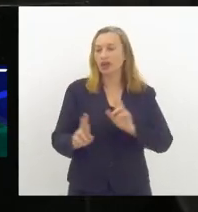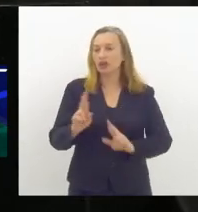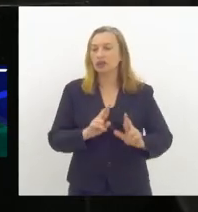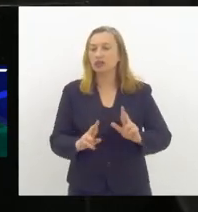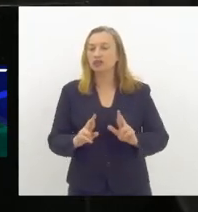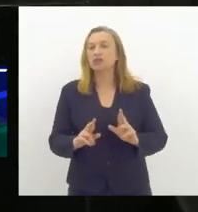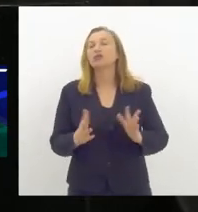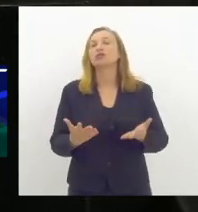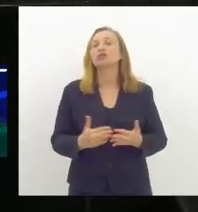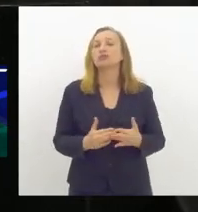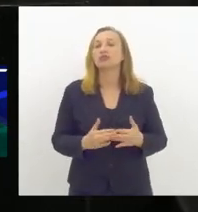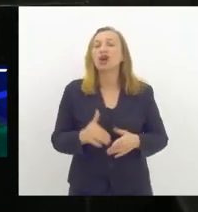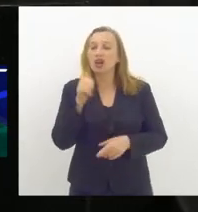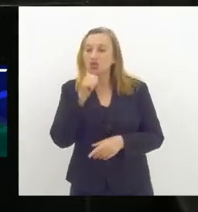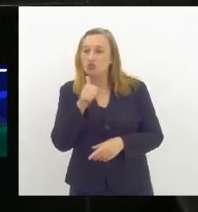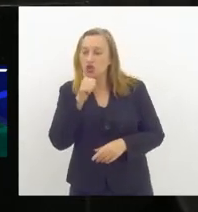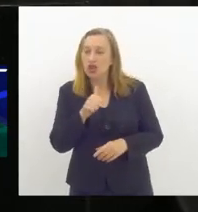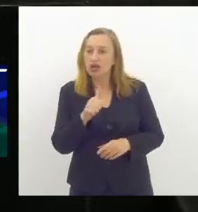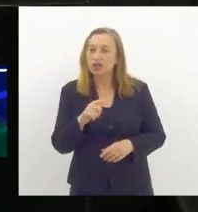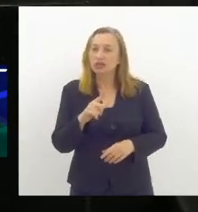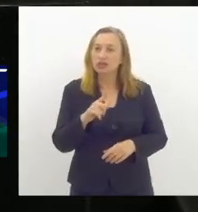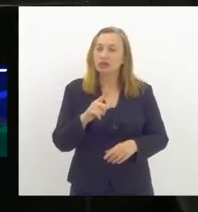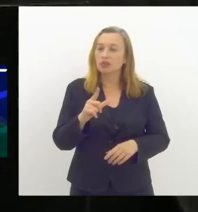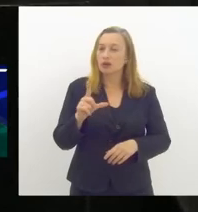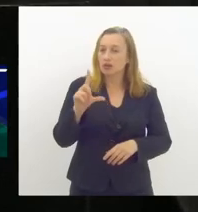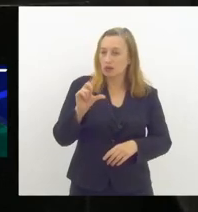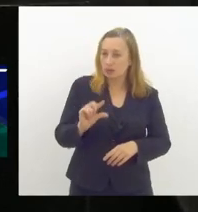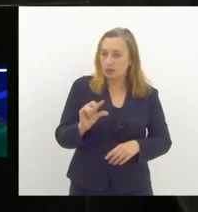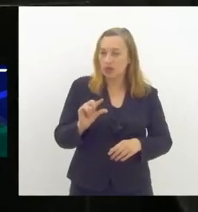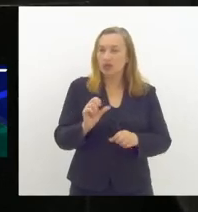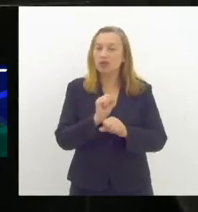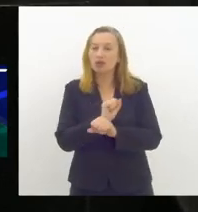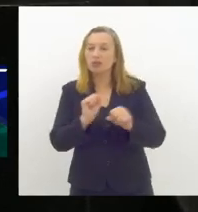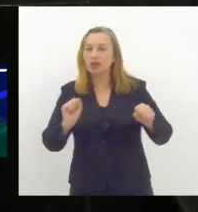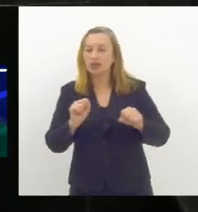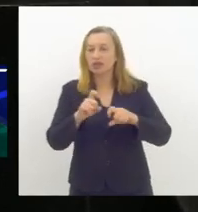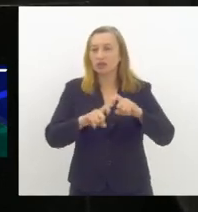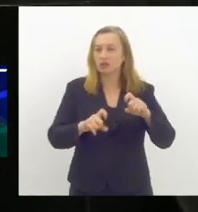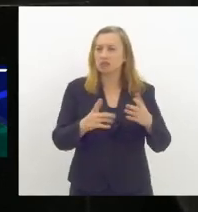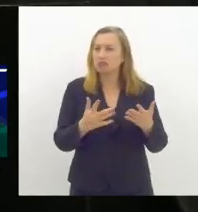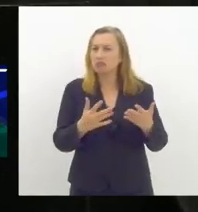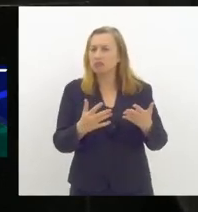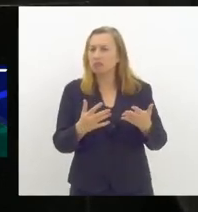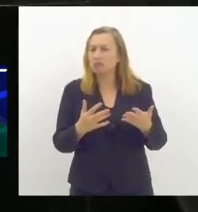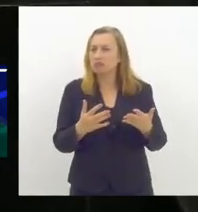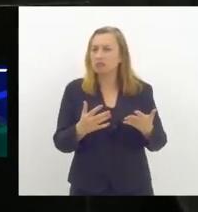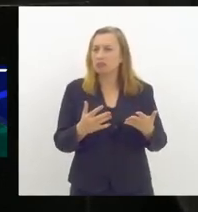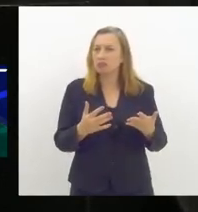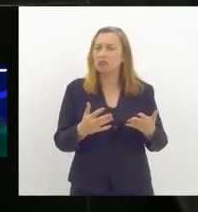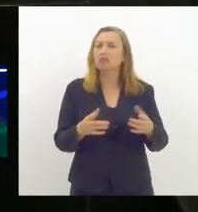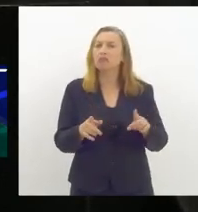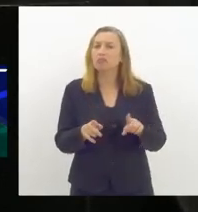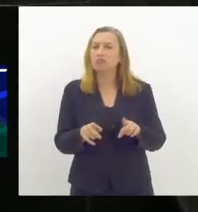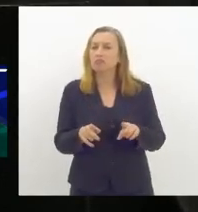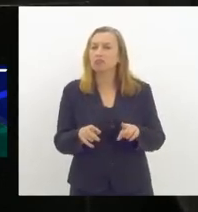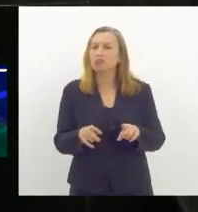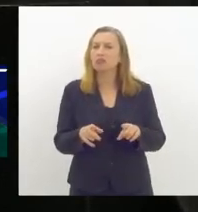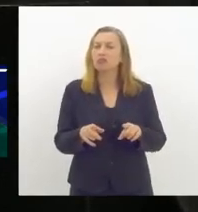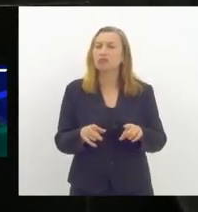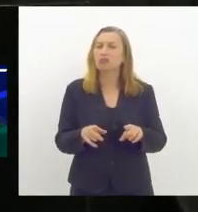afetivas as mulheres possuem bem menos Liberdade sexual ainda além de